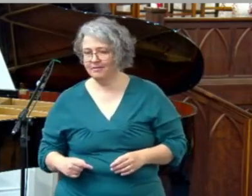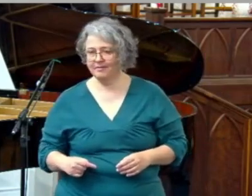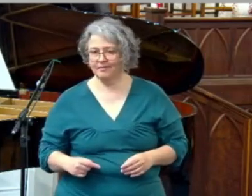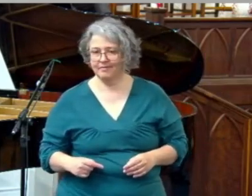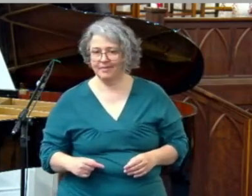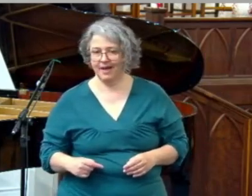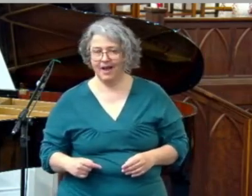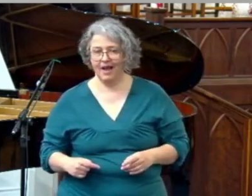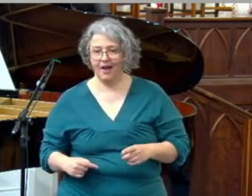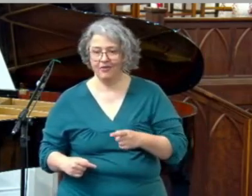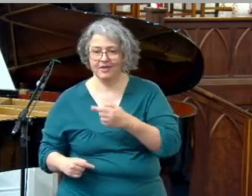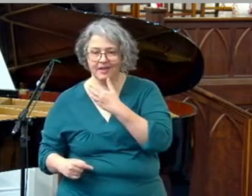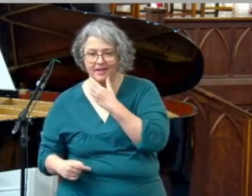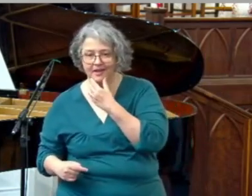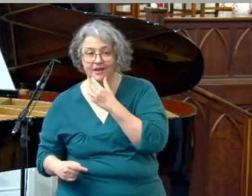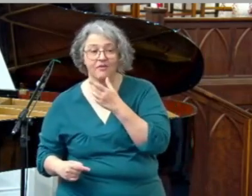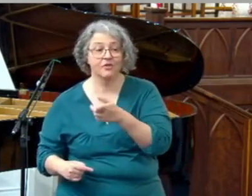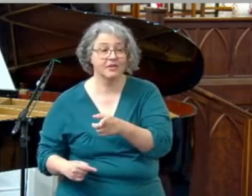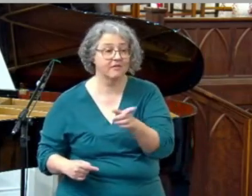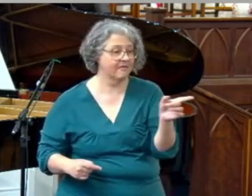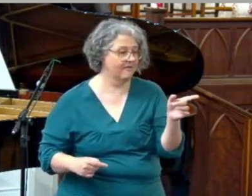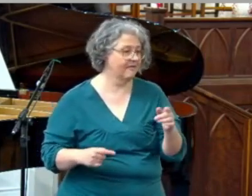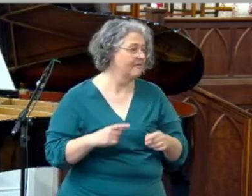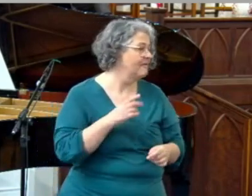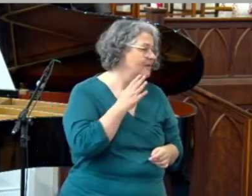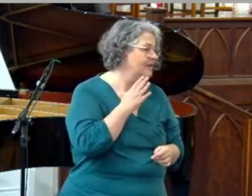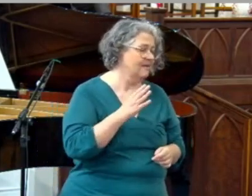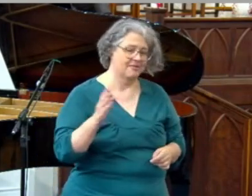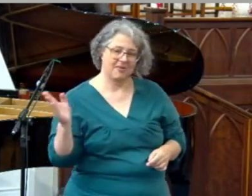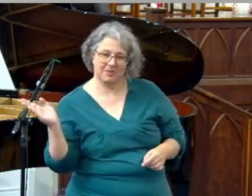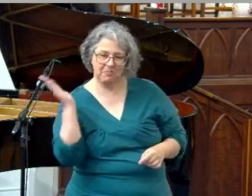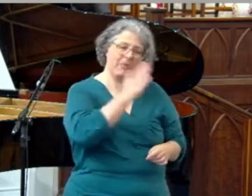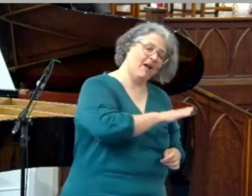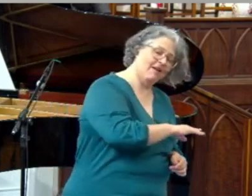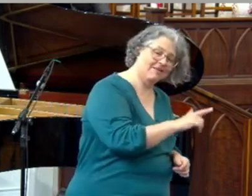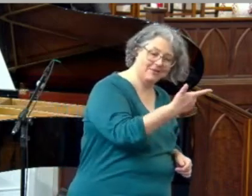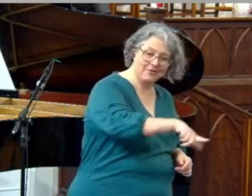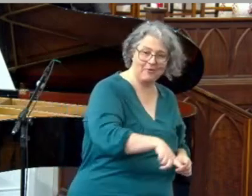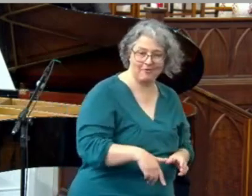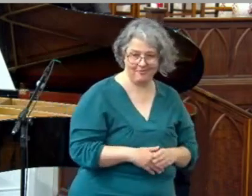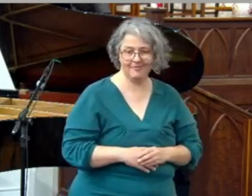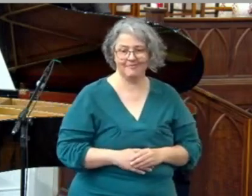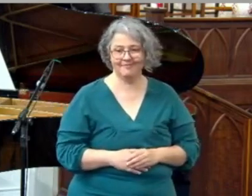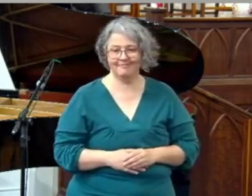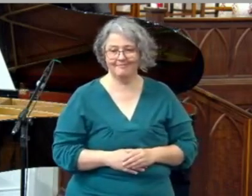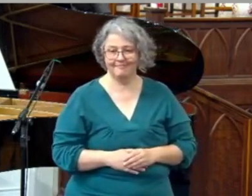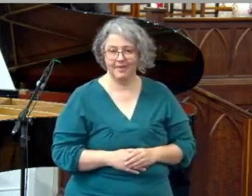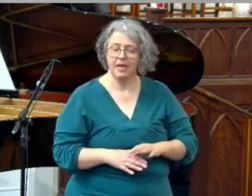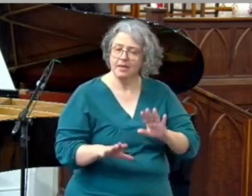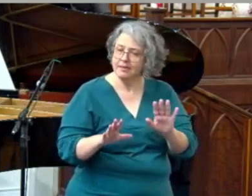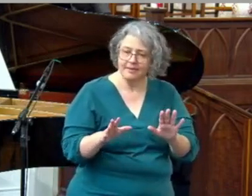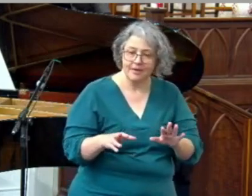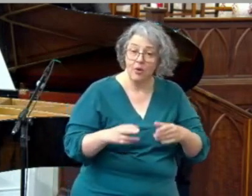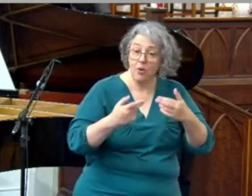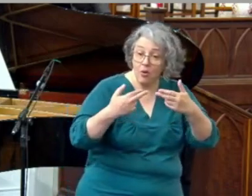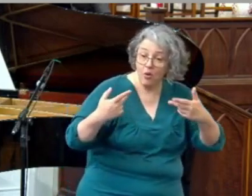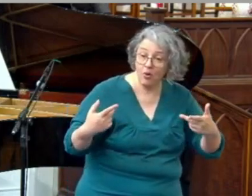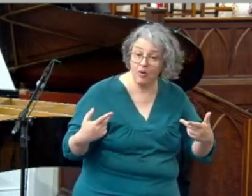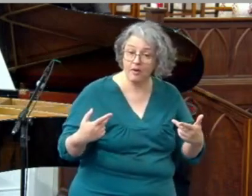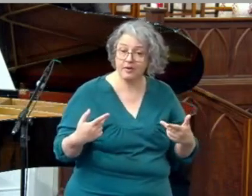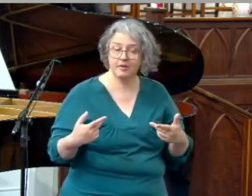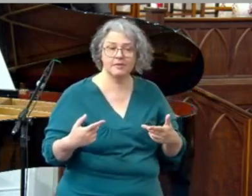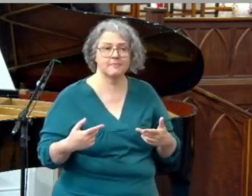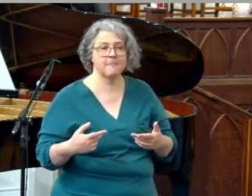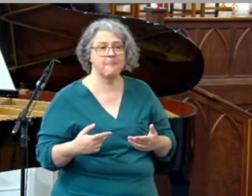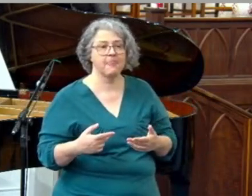Mais uma vez, devemos olhar para este versículo e entender os recursos literários de Cristo para